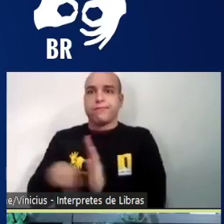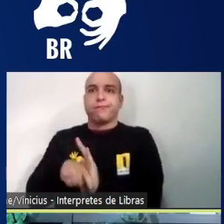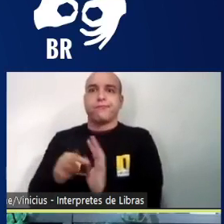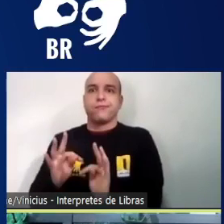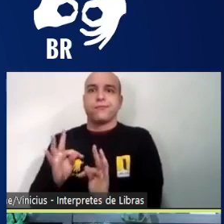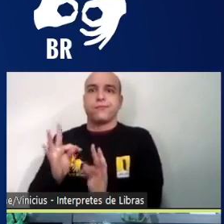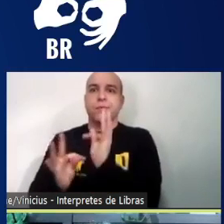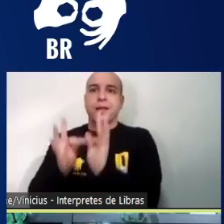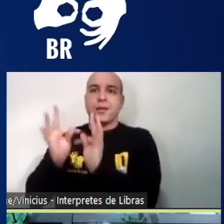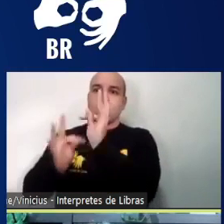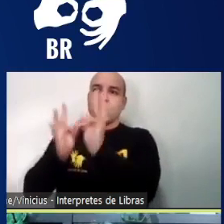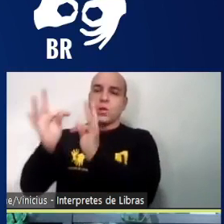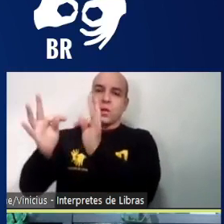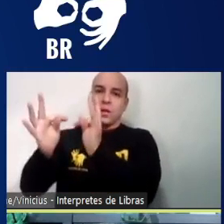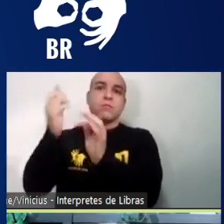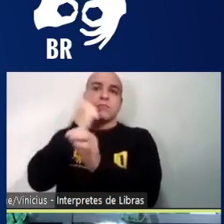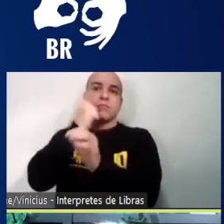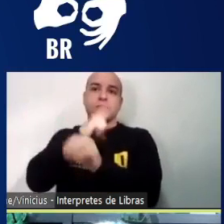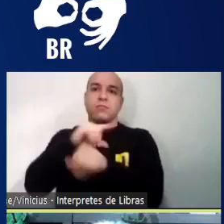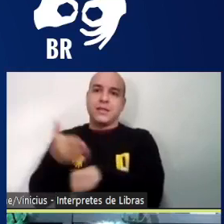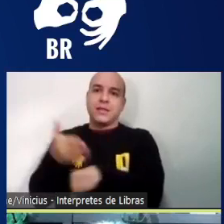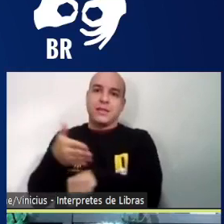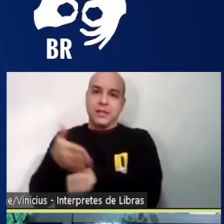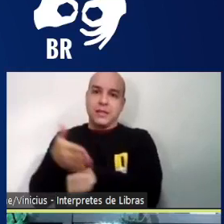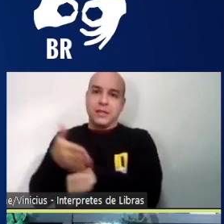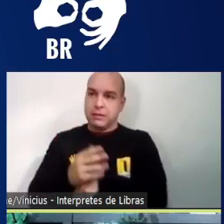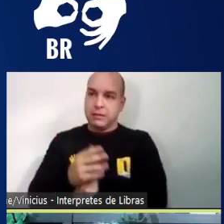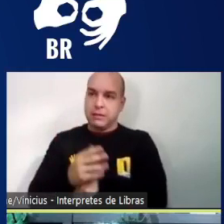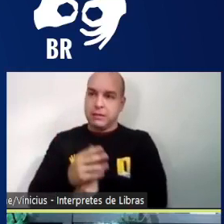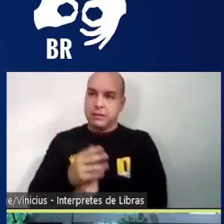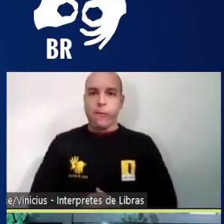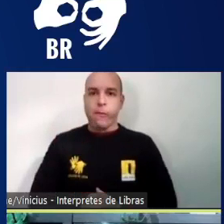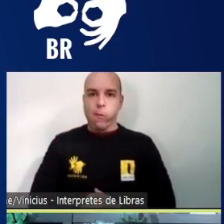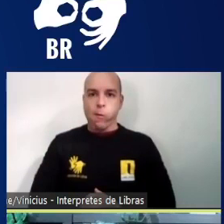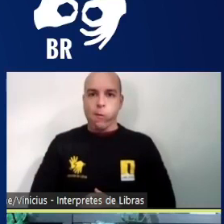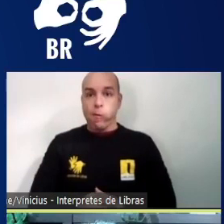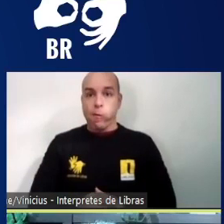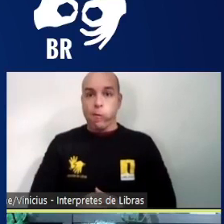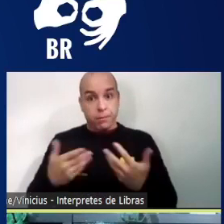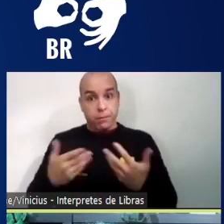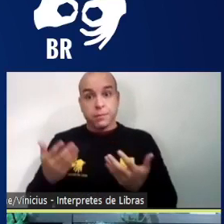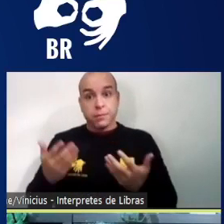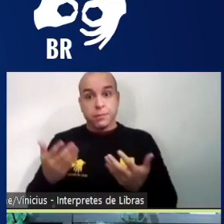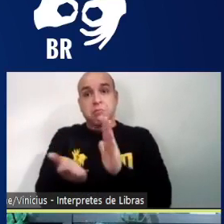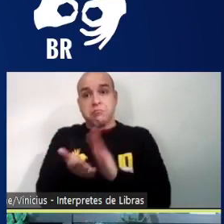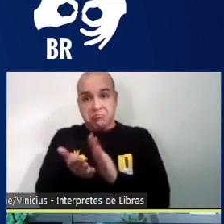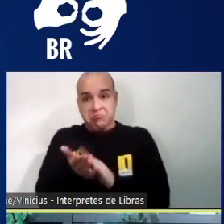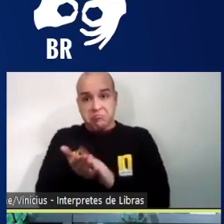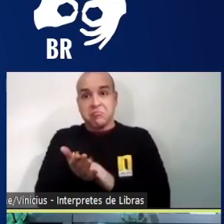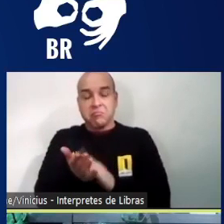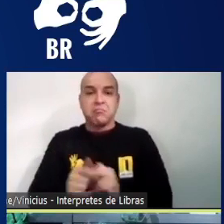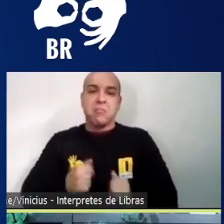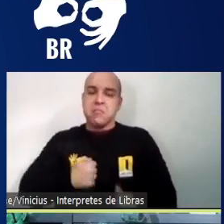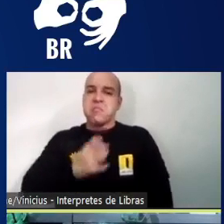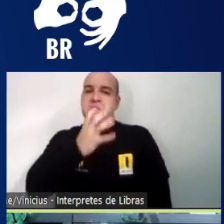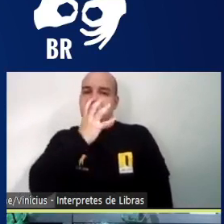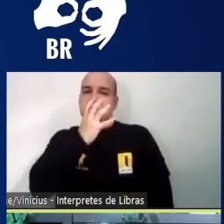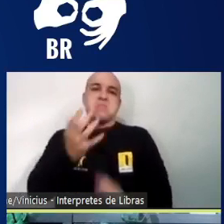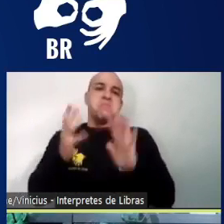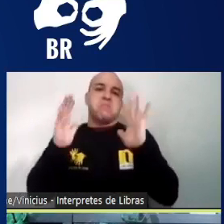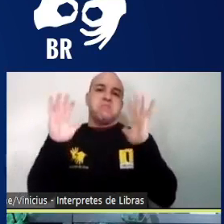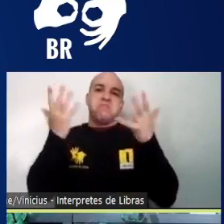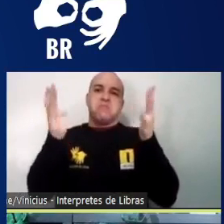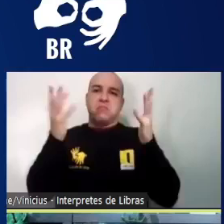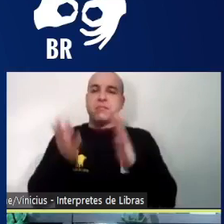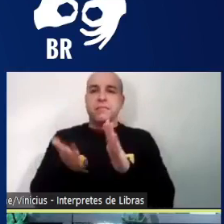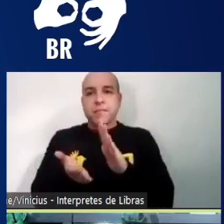da acessibilidade em favor da inclusão. Então, quero parabenizar, porque está sendo um sucesso,